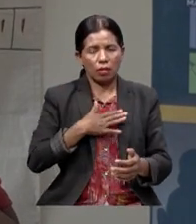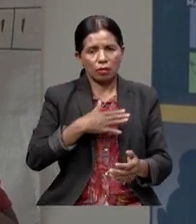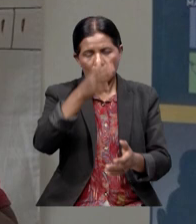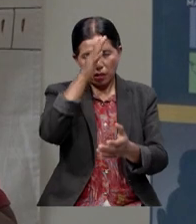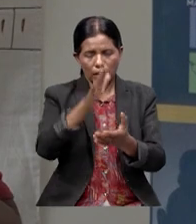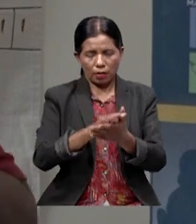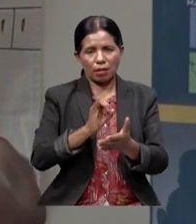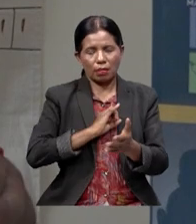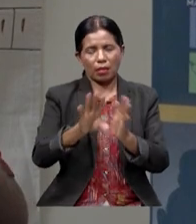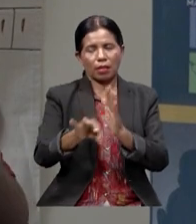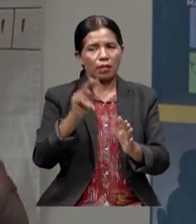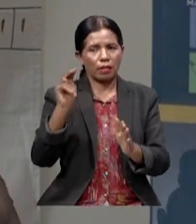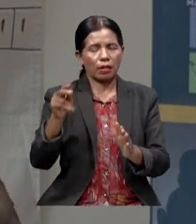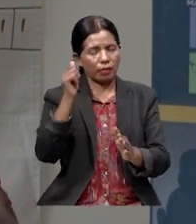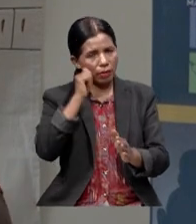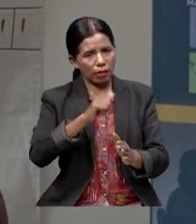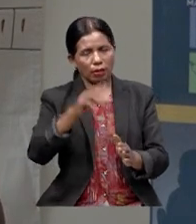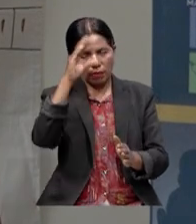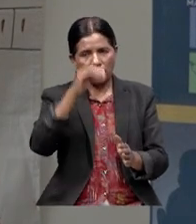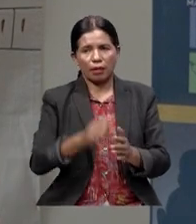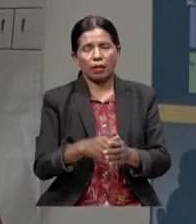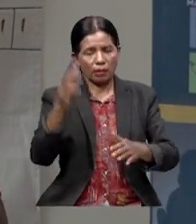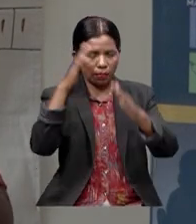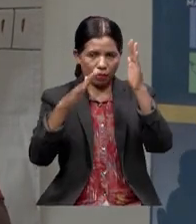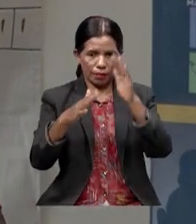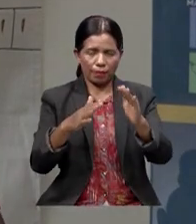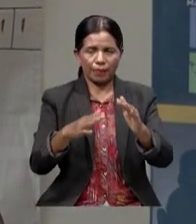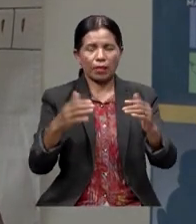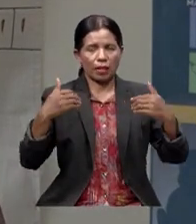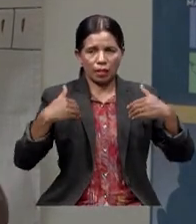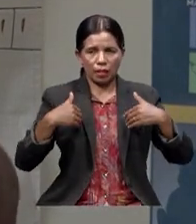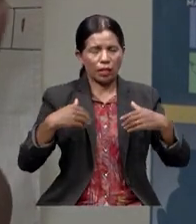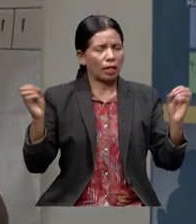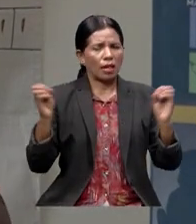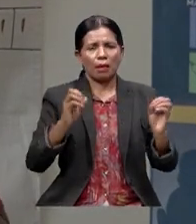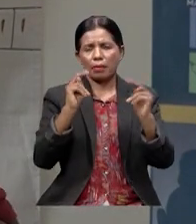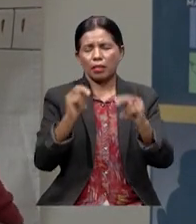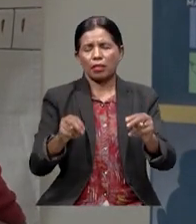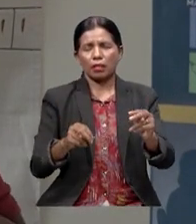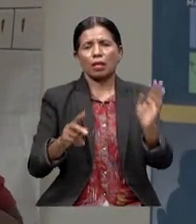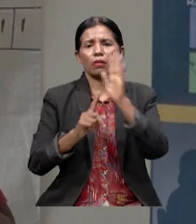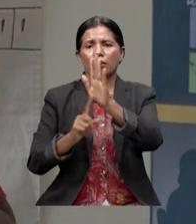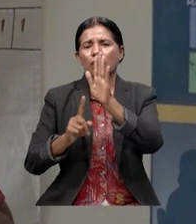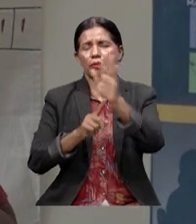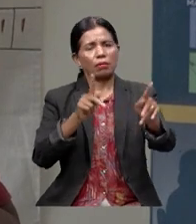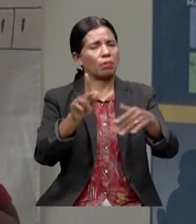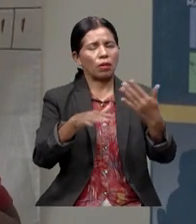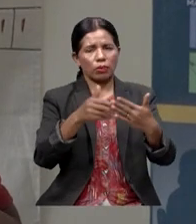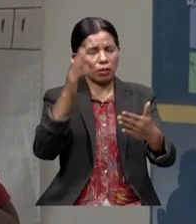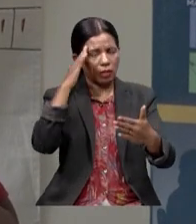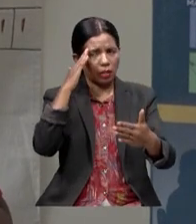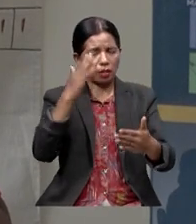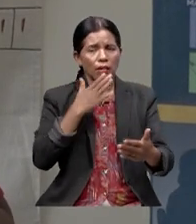nia. Atu feto fali ka mane fali. Problema ne be acontece uma lar la precisa vizinho atu atene. Dia